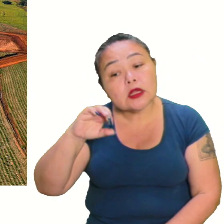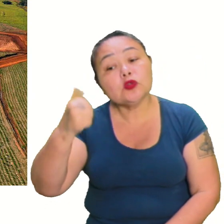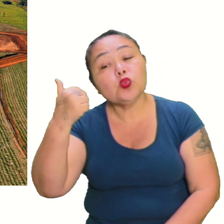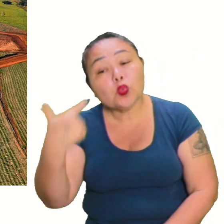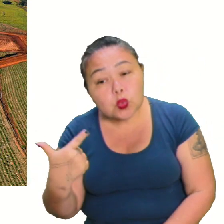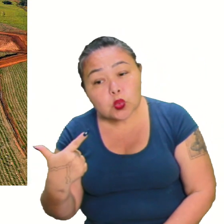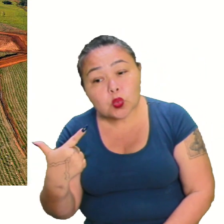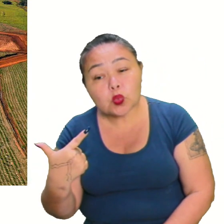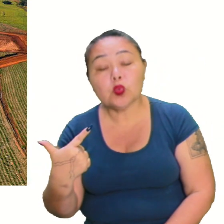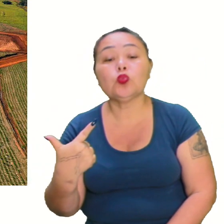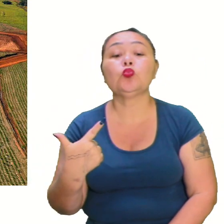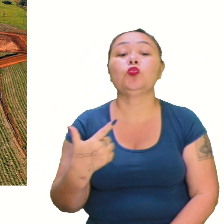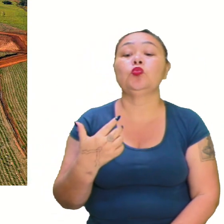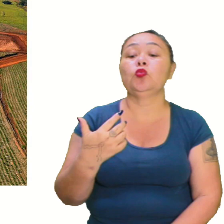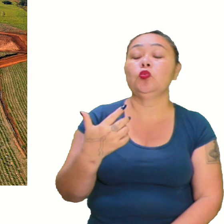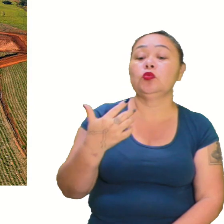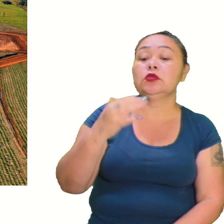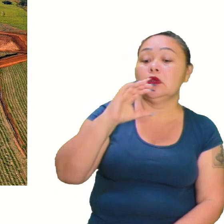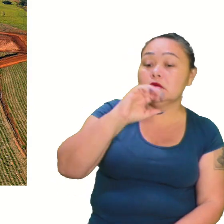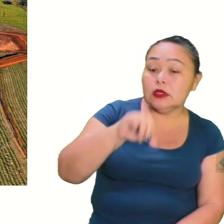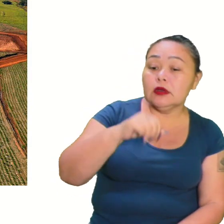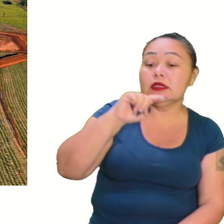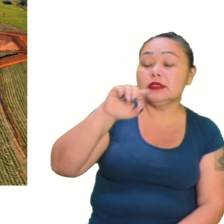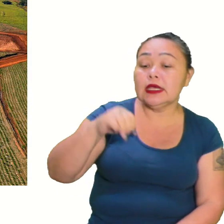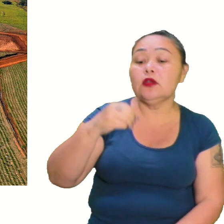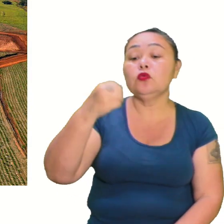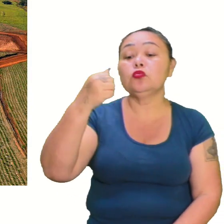0,01, se for contar os centésimos.